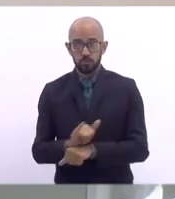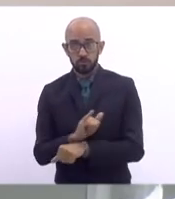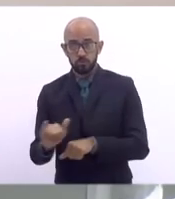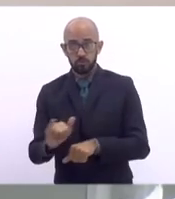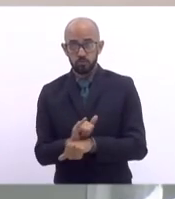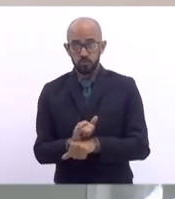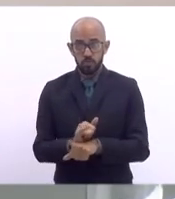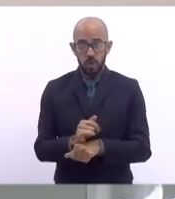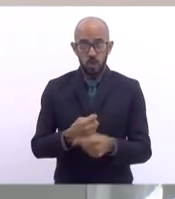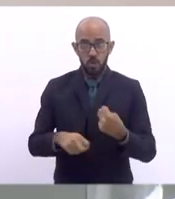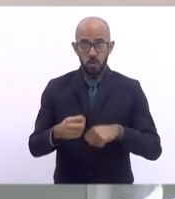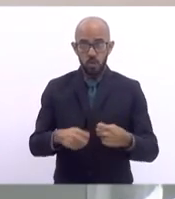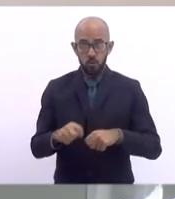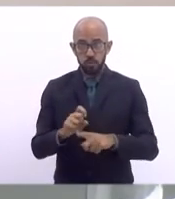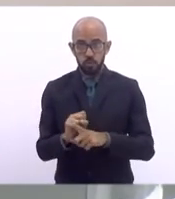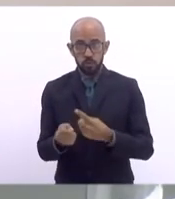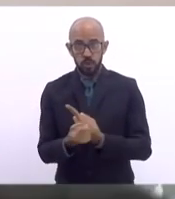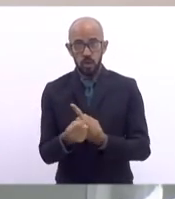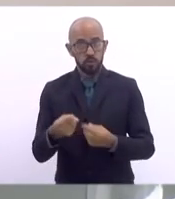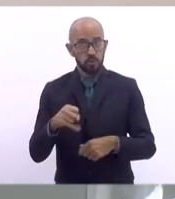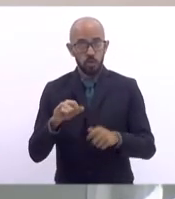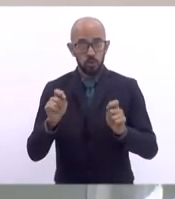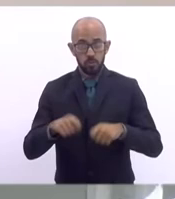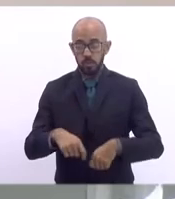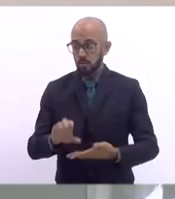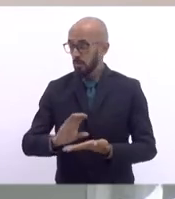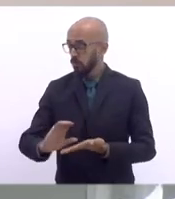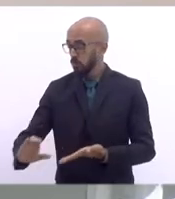econômico-social se eu não pode investir